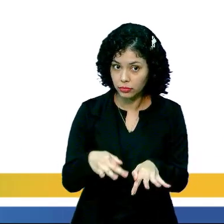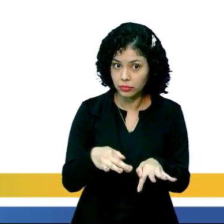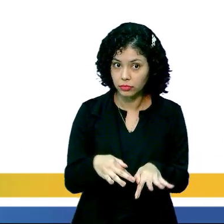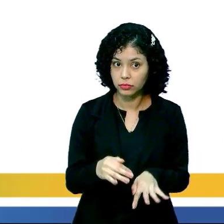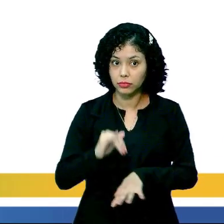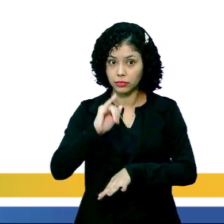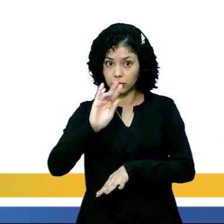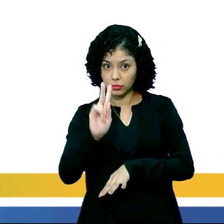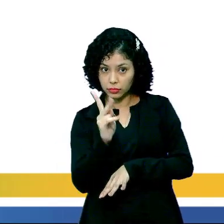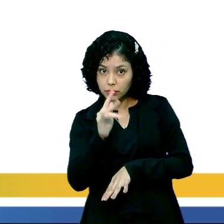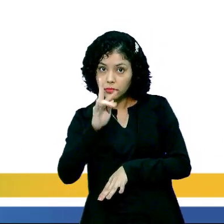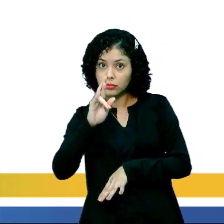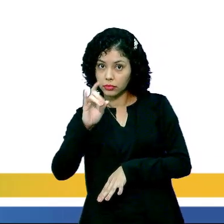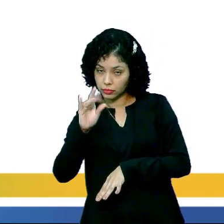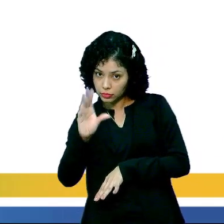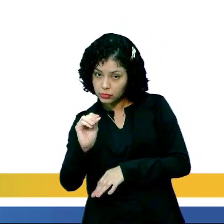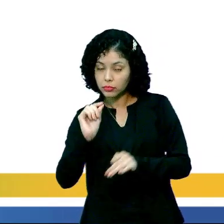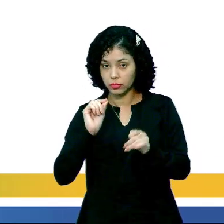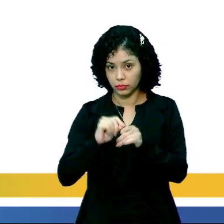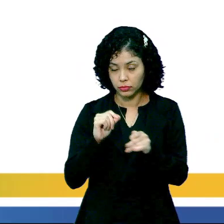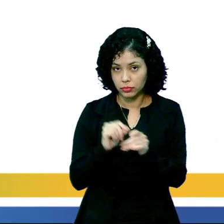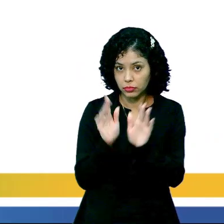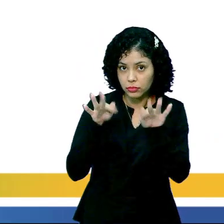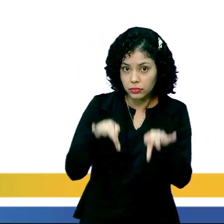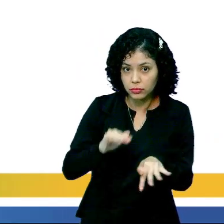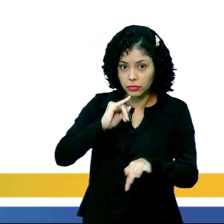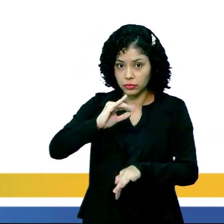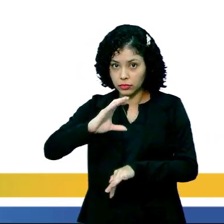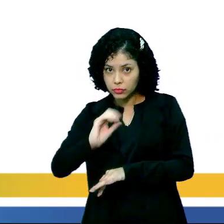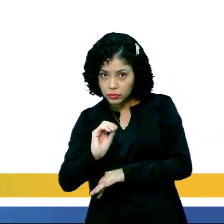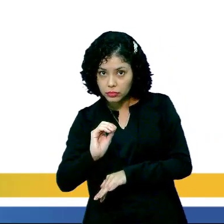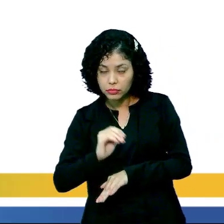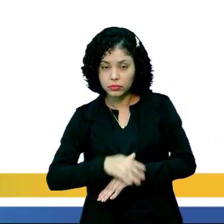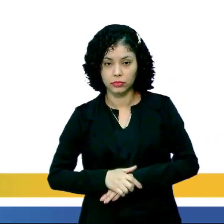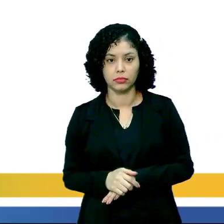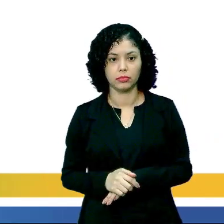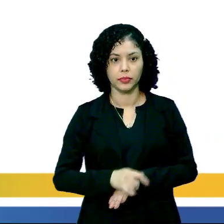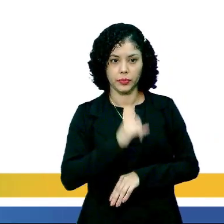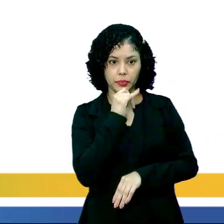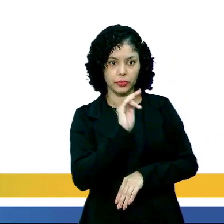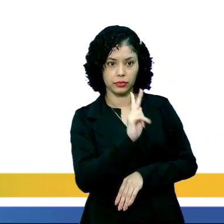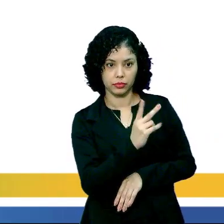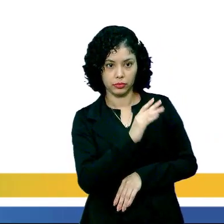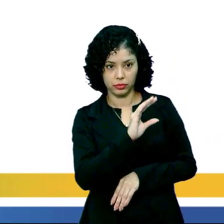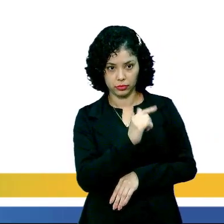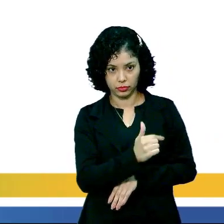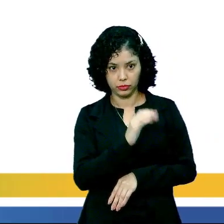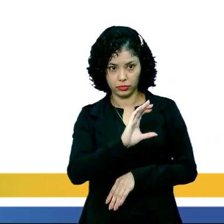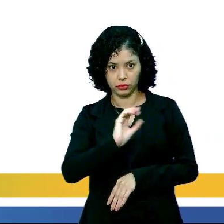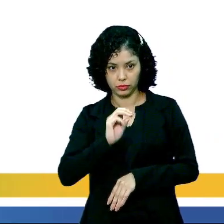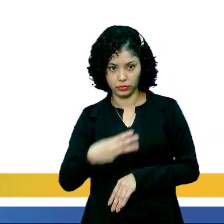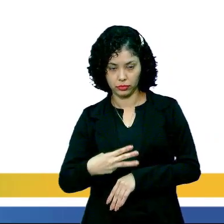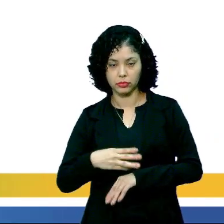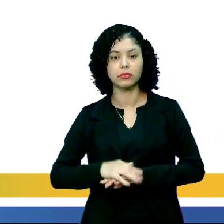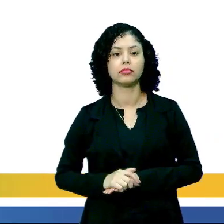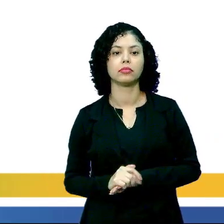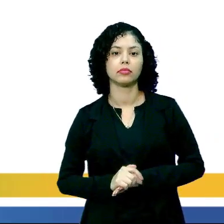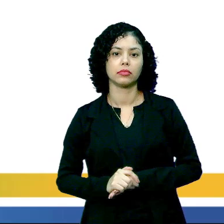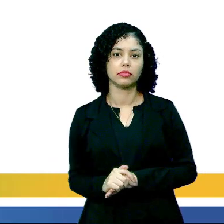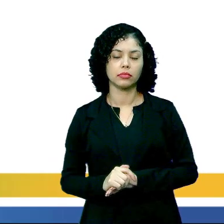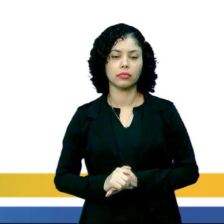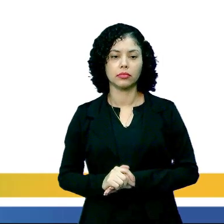hídrico nós iremos fazer essa terminação Cico olha o exemplo h2co3